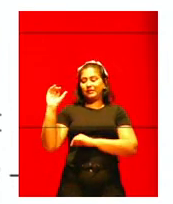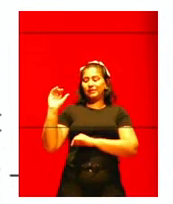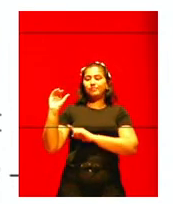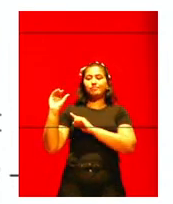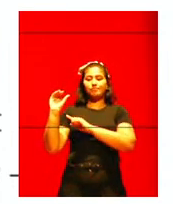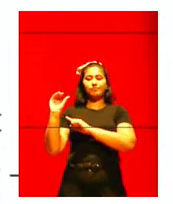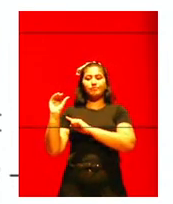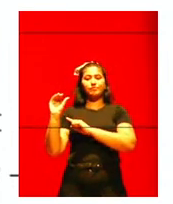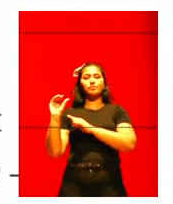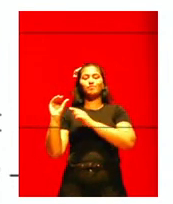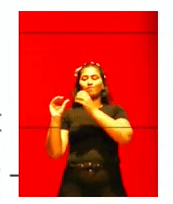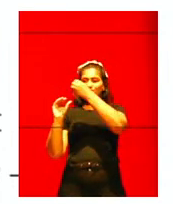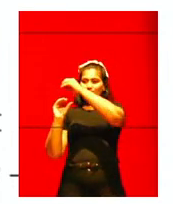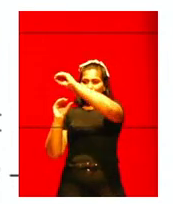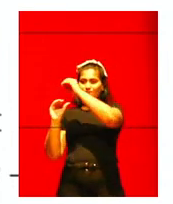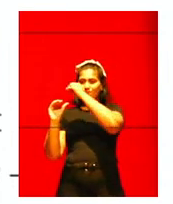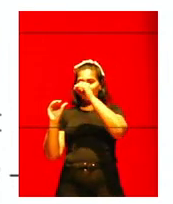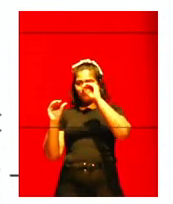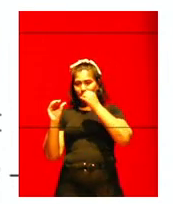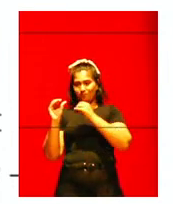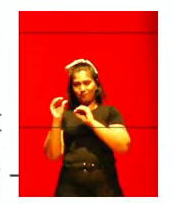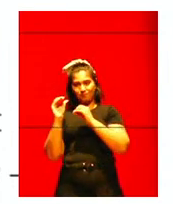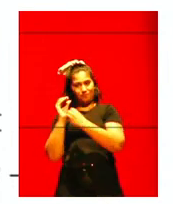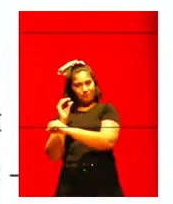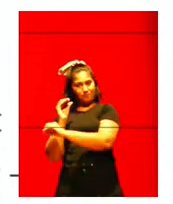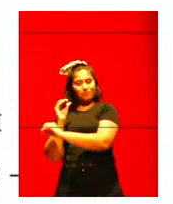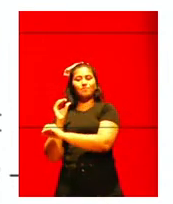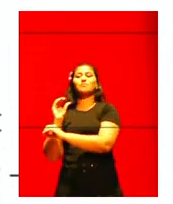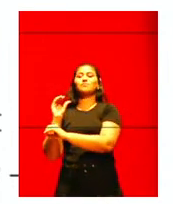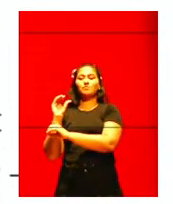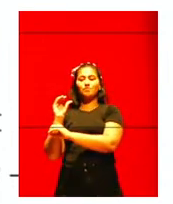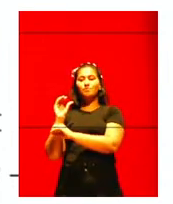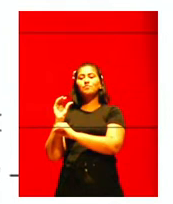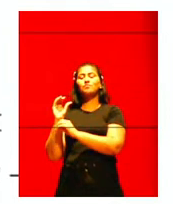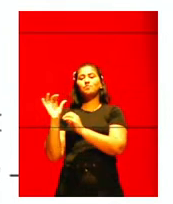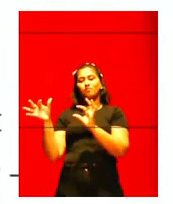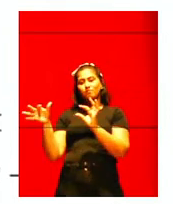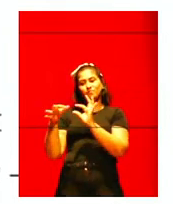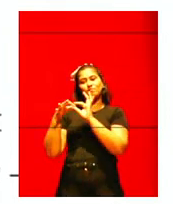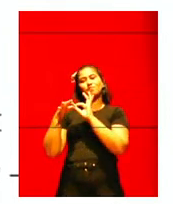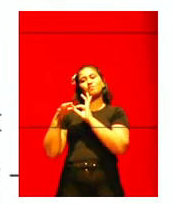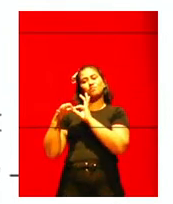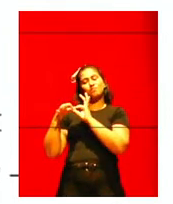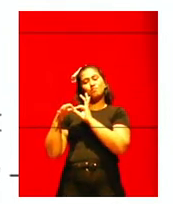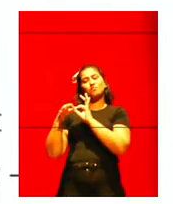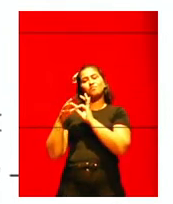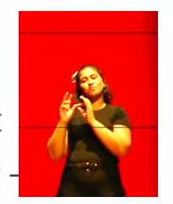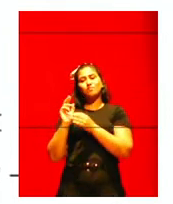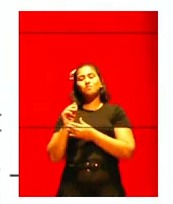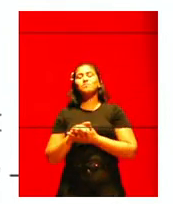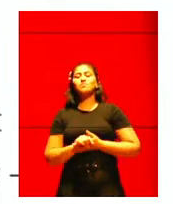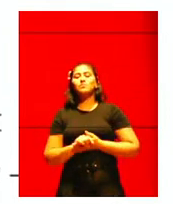Carbonos. Você olha para aquela cadeia saturada, você vai ver que entre os carbonos só existem